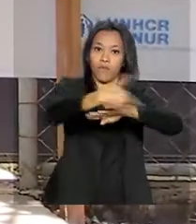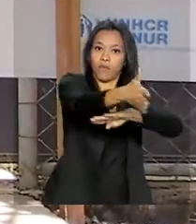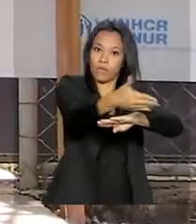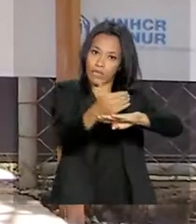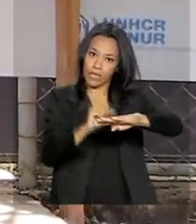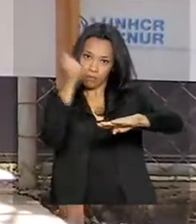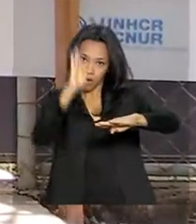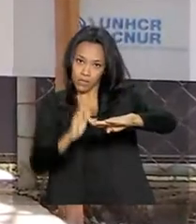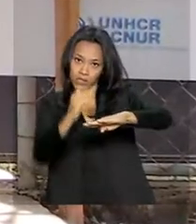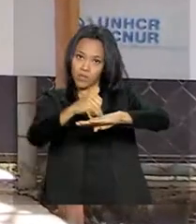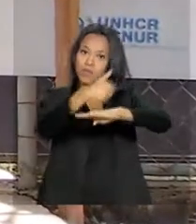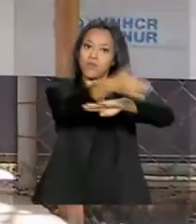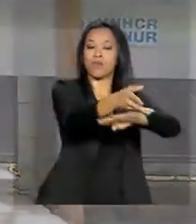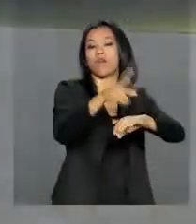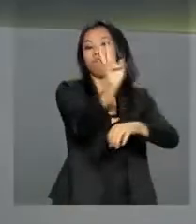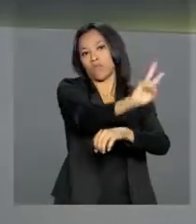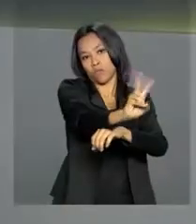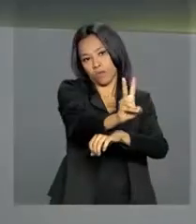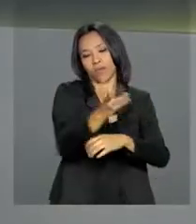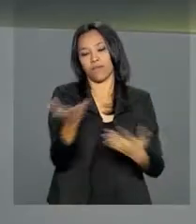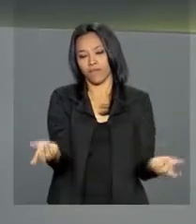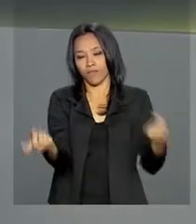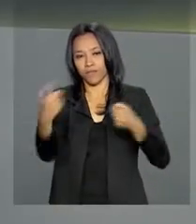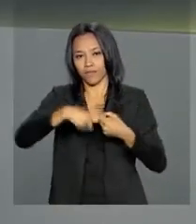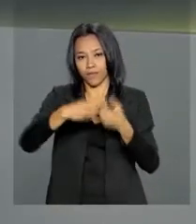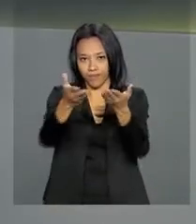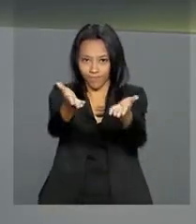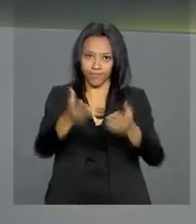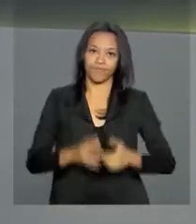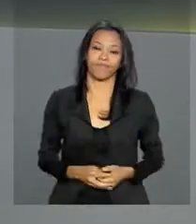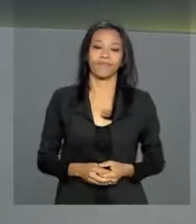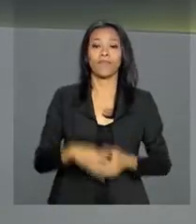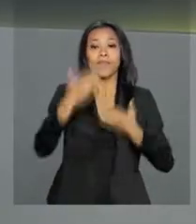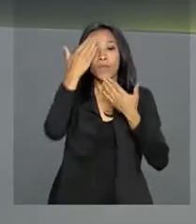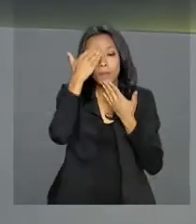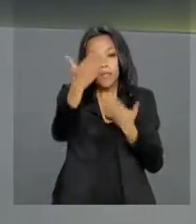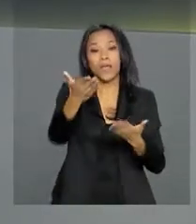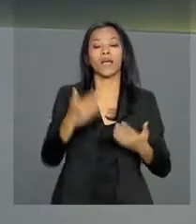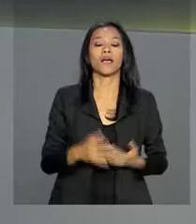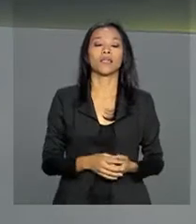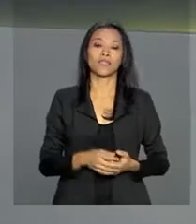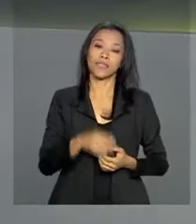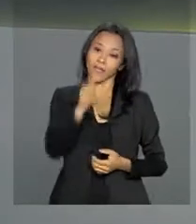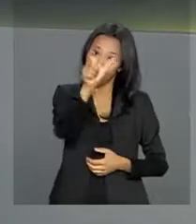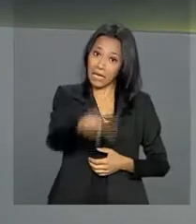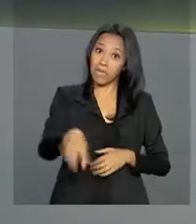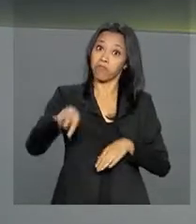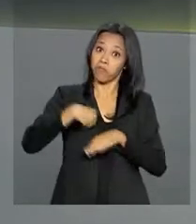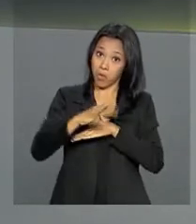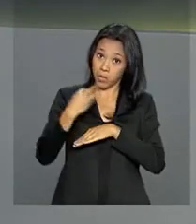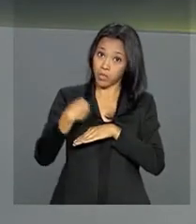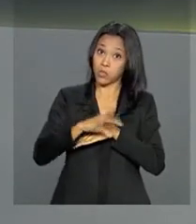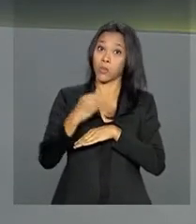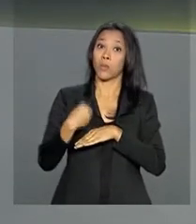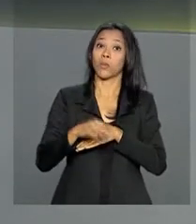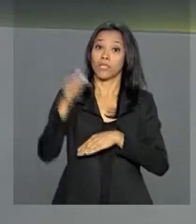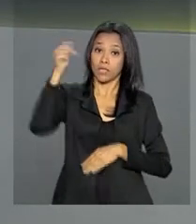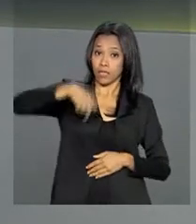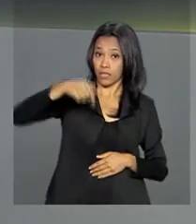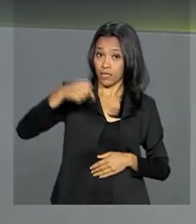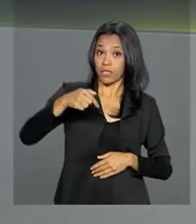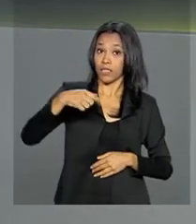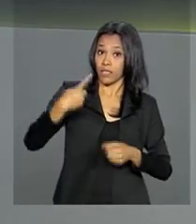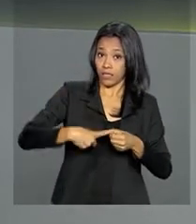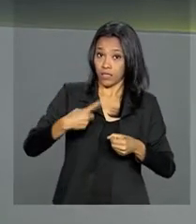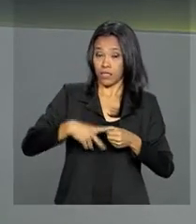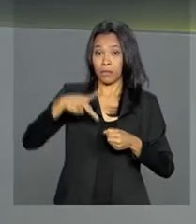Venezuela. Voltamos ao estúdio com você, Renata. Obrigada, Luana, ela que nos trouxe informações ao vivo aqui de